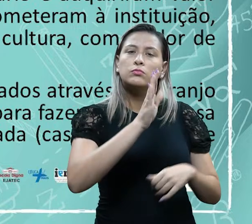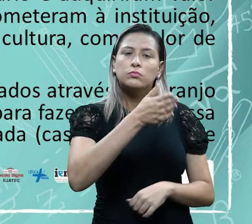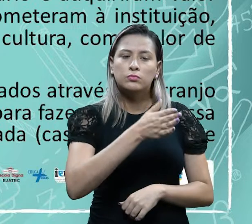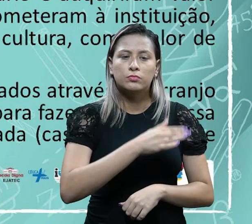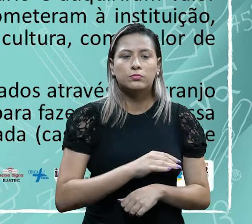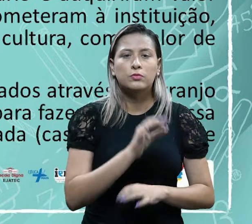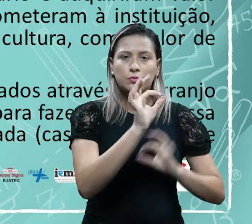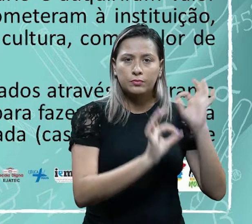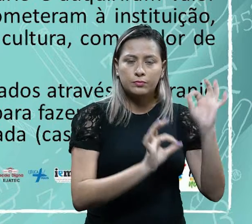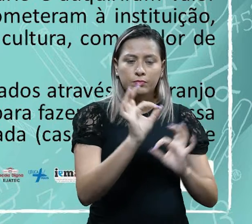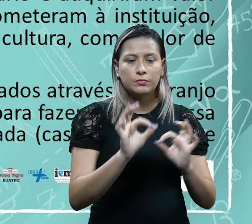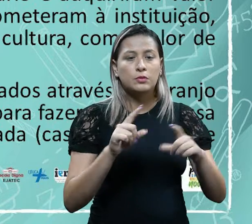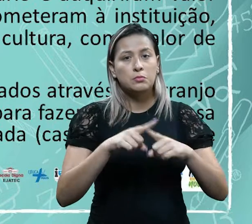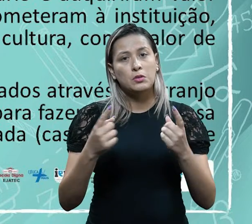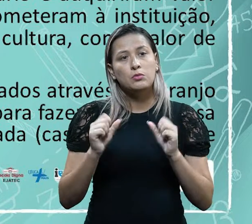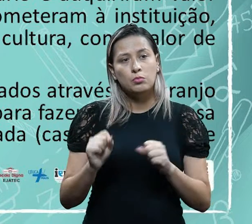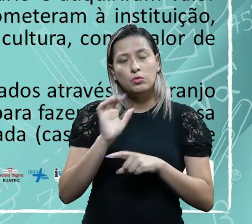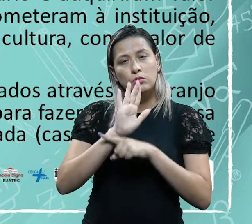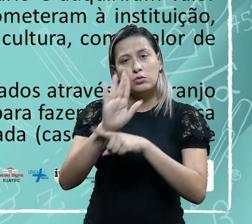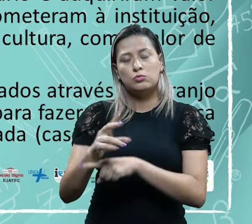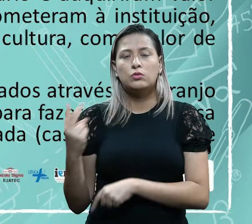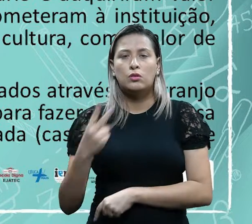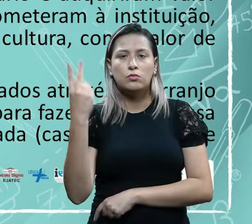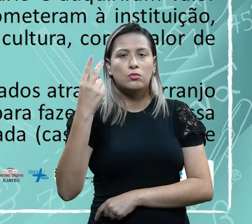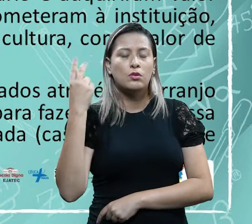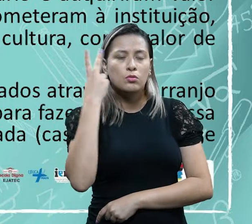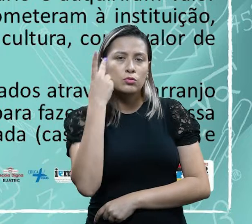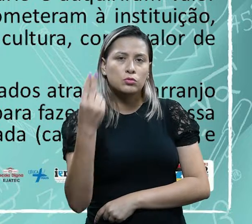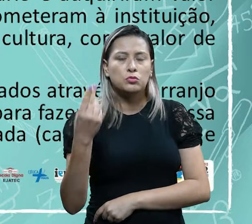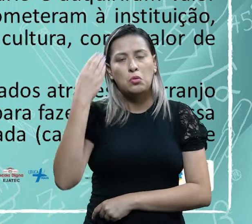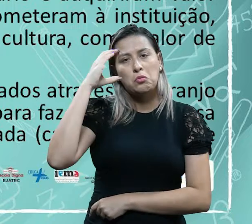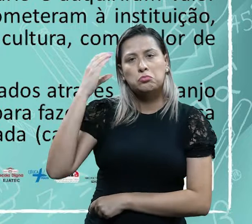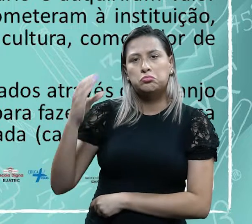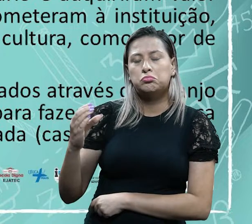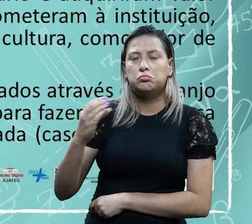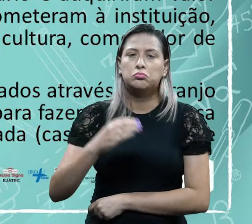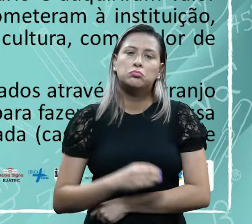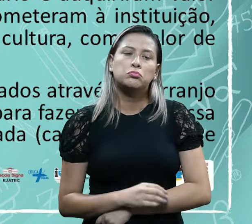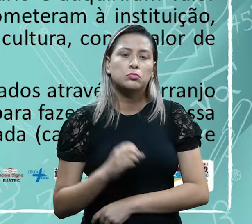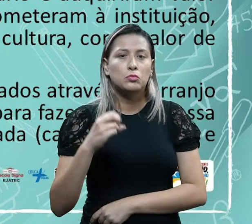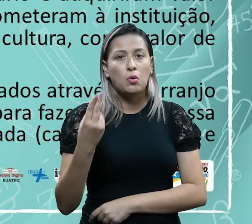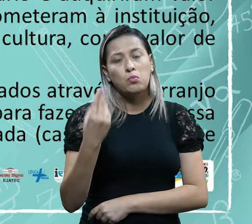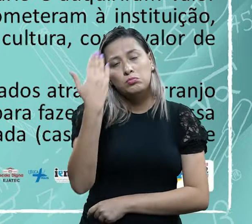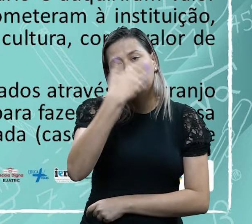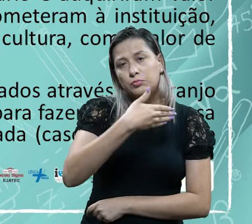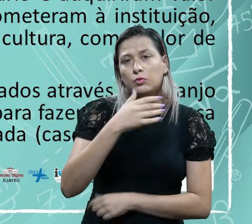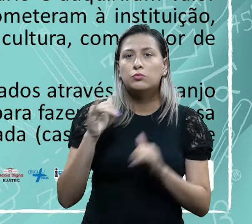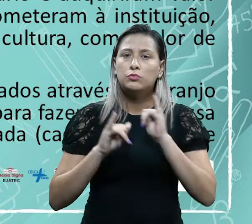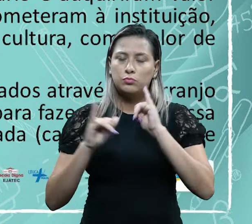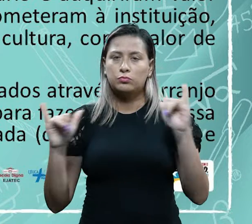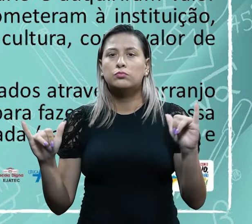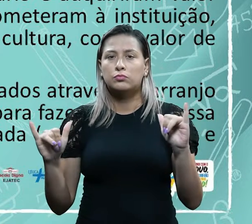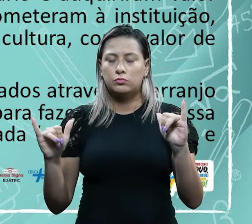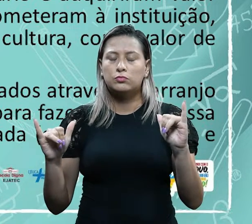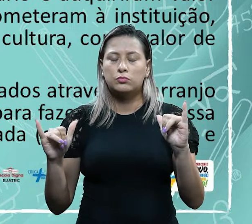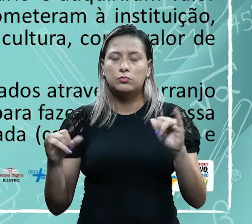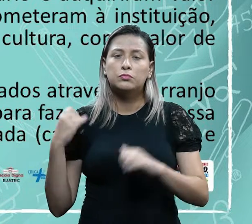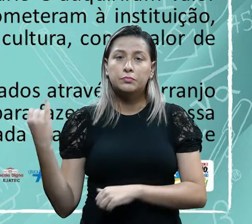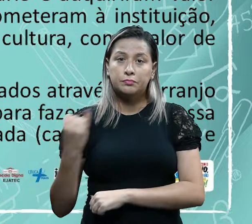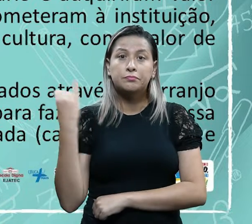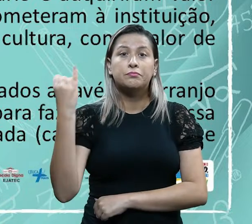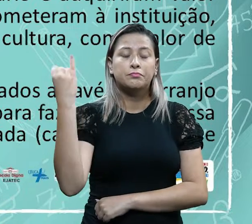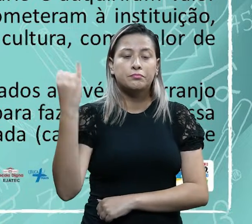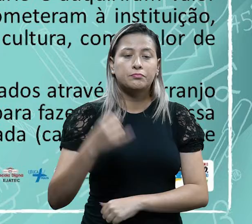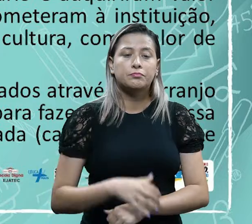mas ainda podem contribuir com seu valor histórico, cultural, o seu valor, né, de prova, que